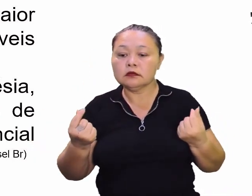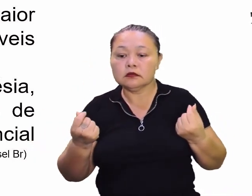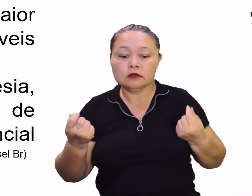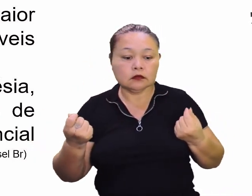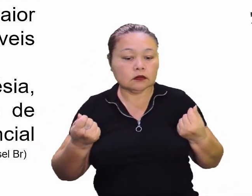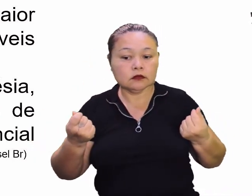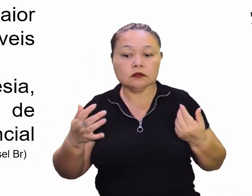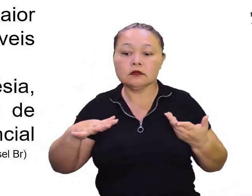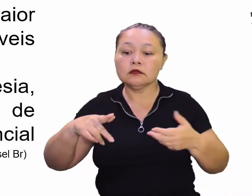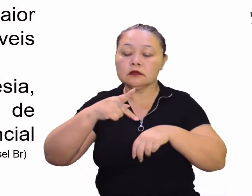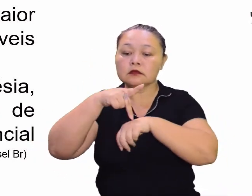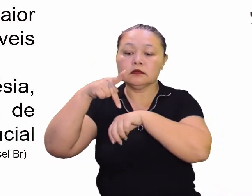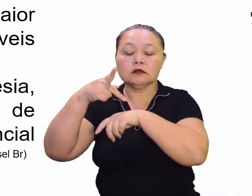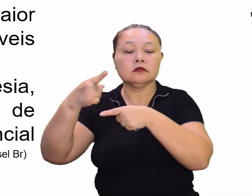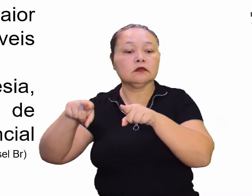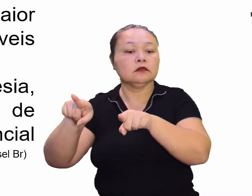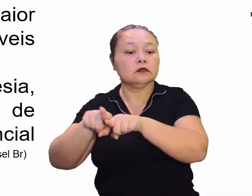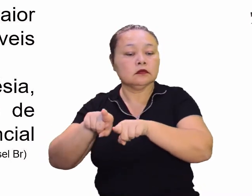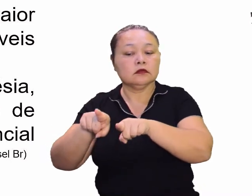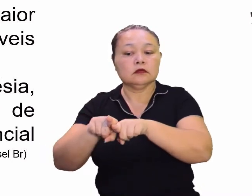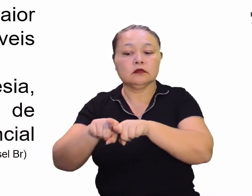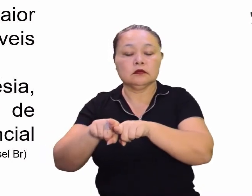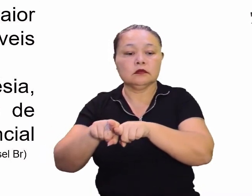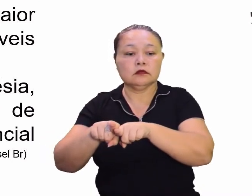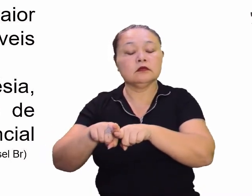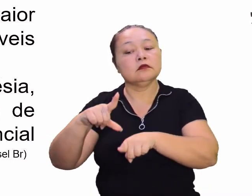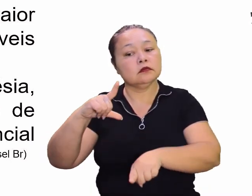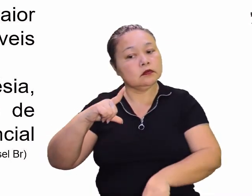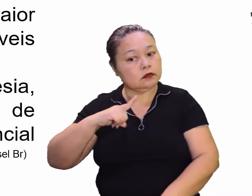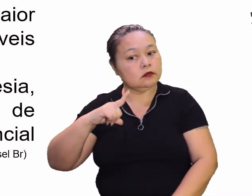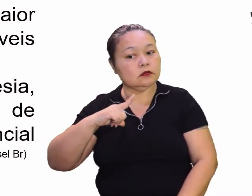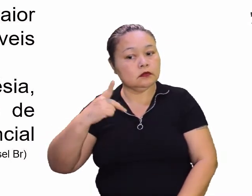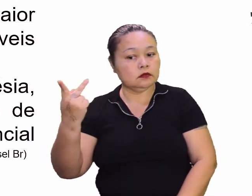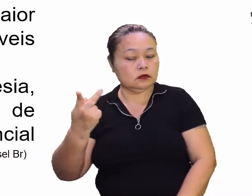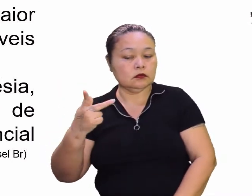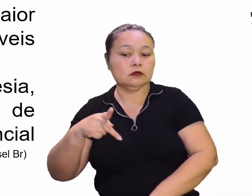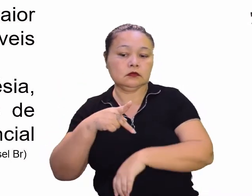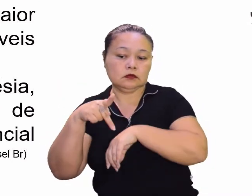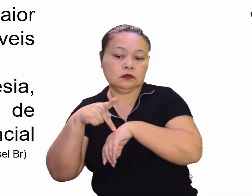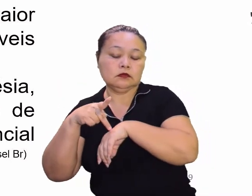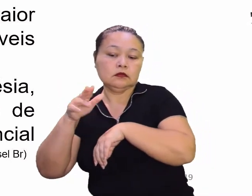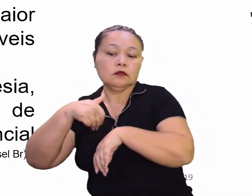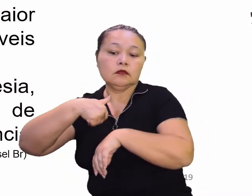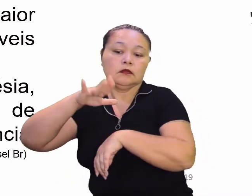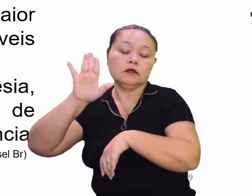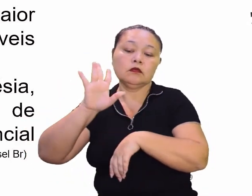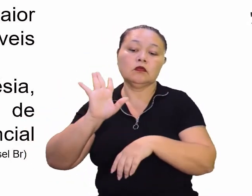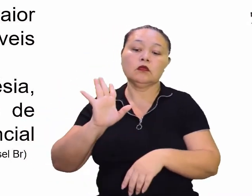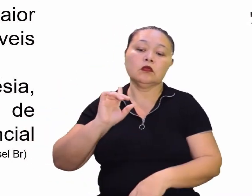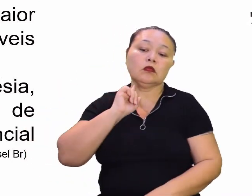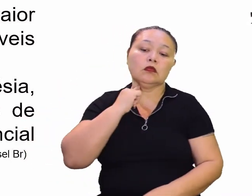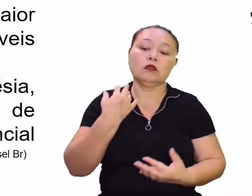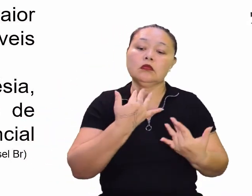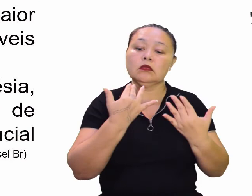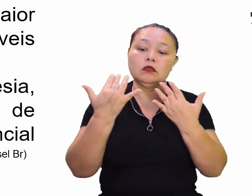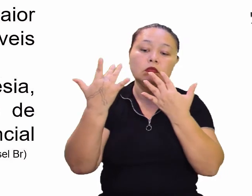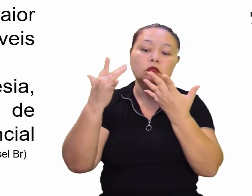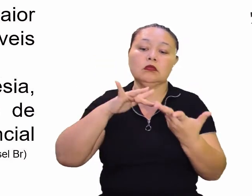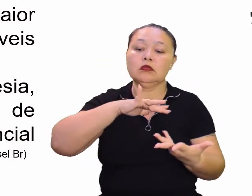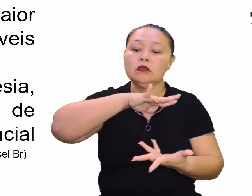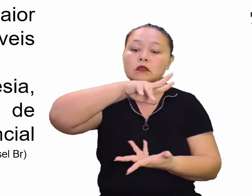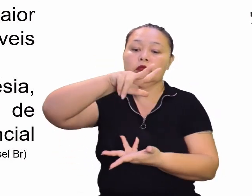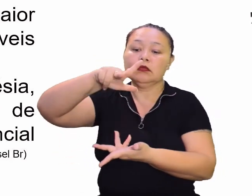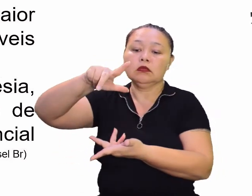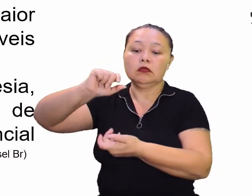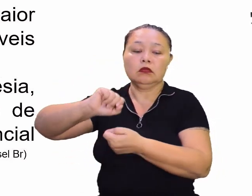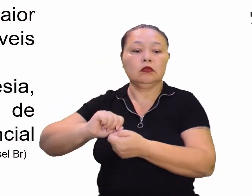mundo, mas também tem um preço, né? Os dois também são os maiores poluidores Exato. do mundo.